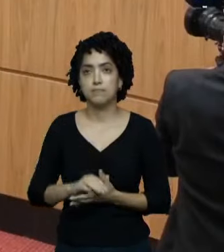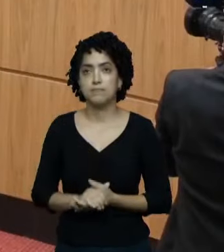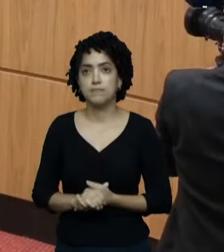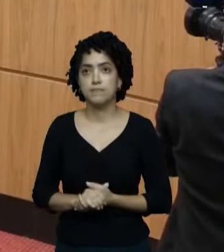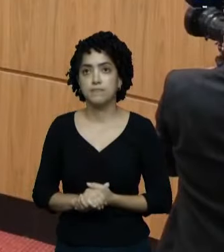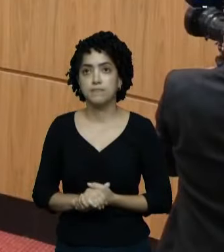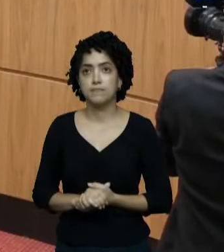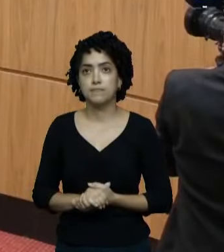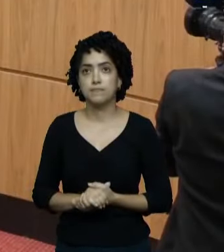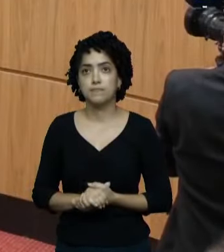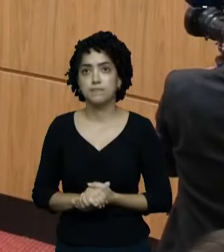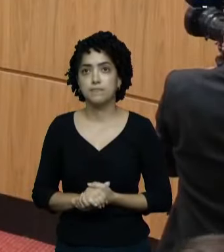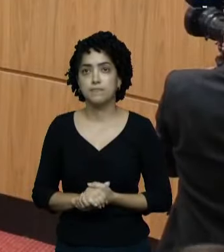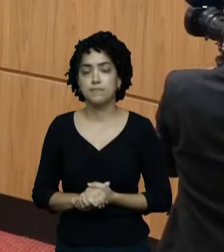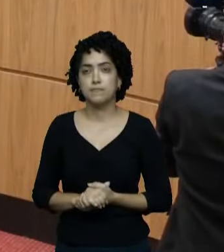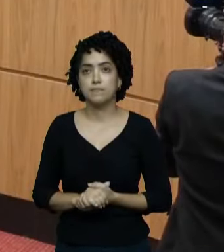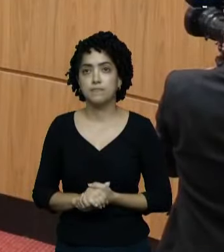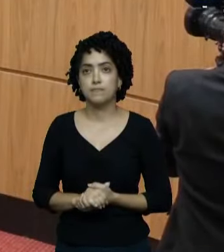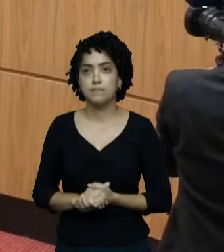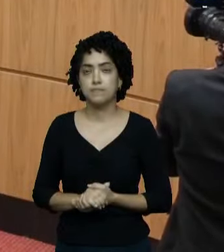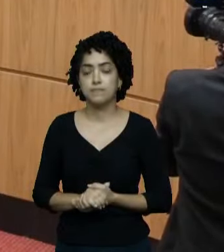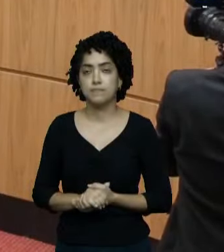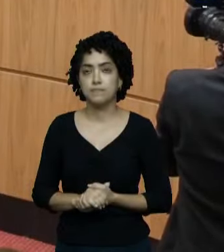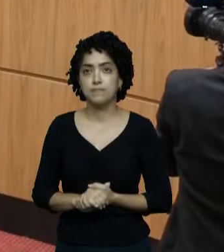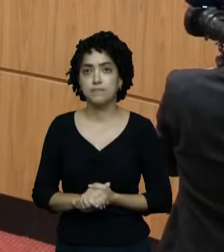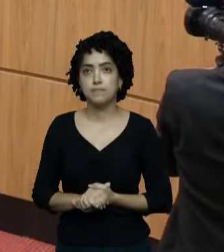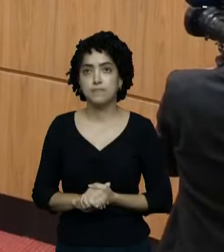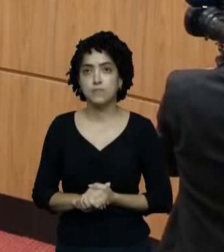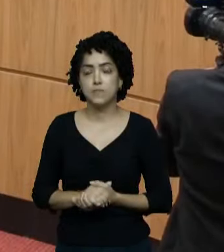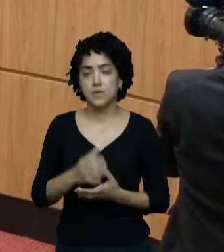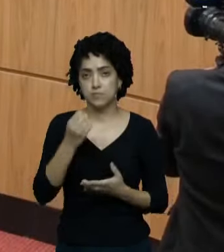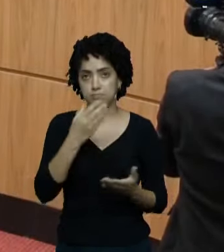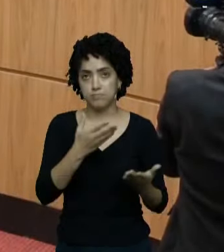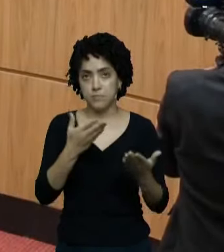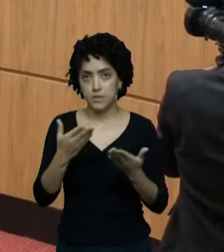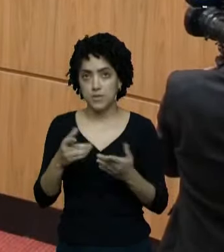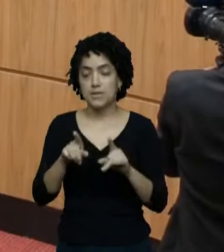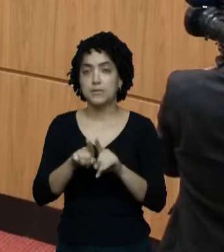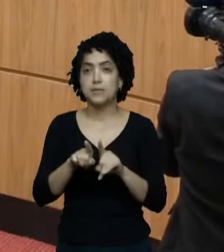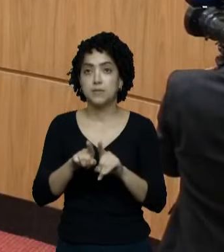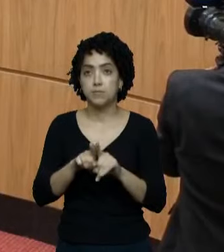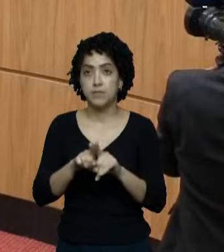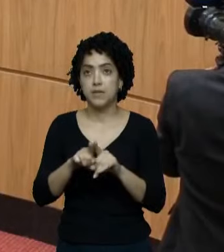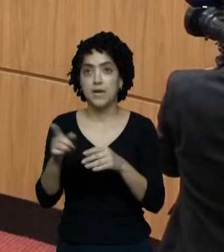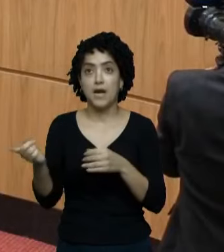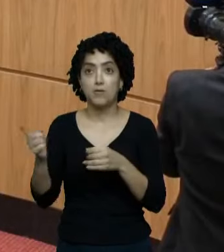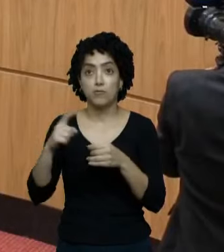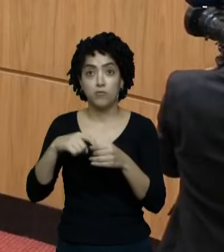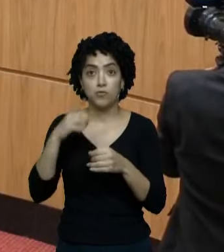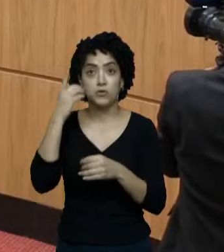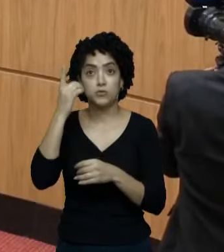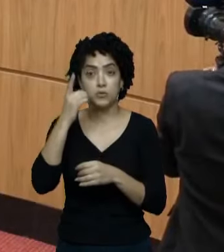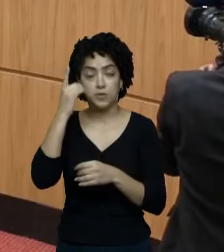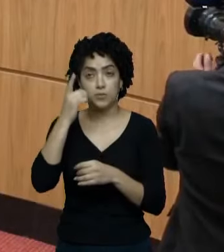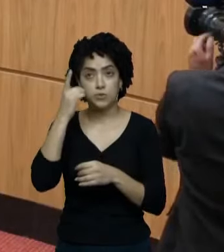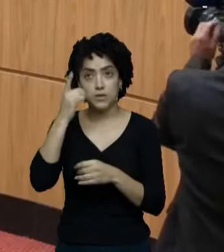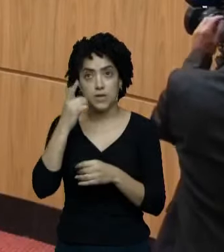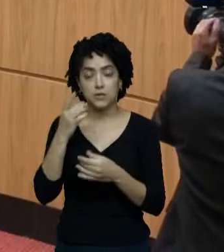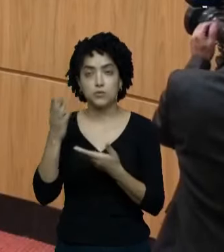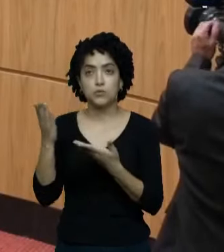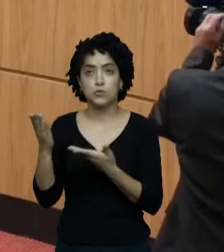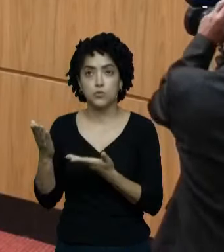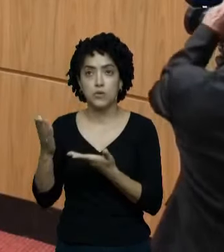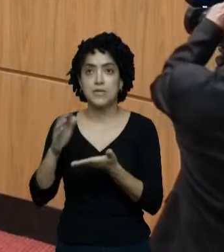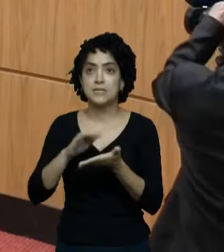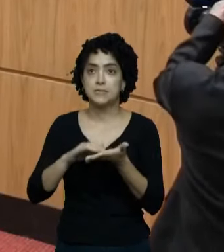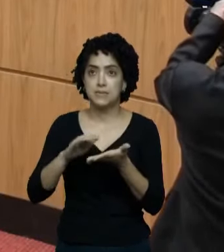Pereira ou Ferreira? Pereira. Seja bem-vindo. E temos também o retorno do nosso